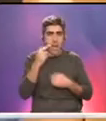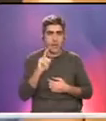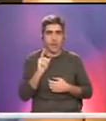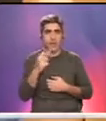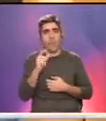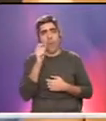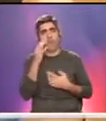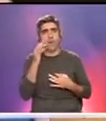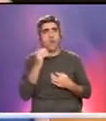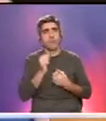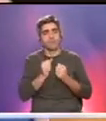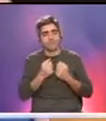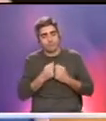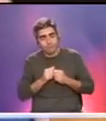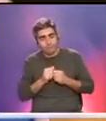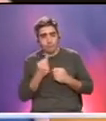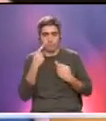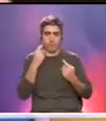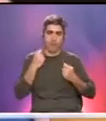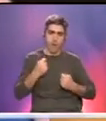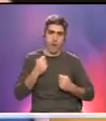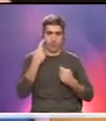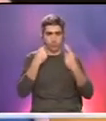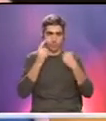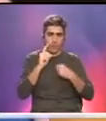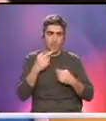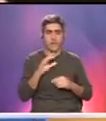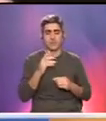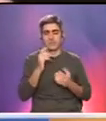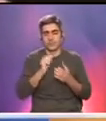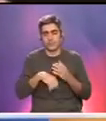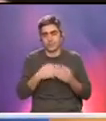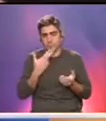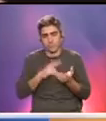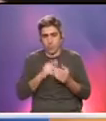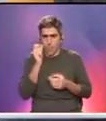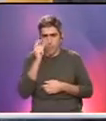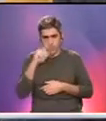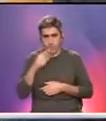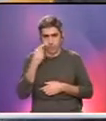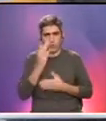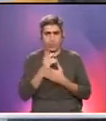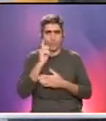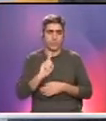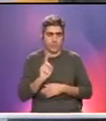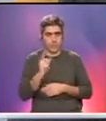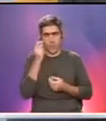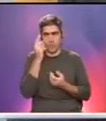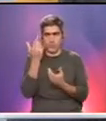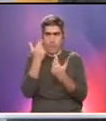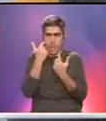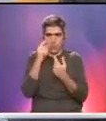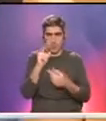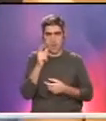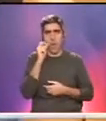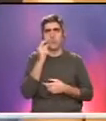contidos, sim, não é? Um homem não chora, é claro, forte, é valente. Nada, é... Sim. O que é uma estupidez. Claro. Os homens choram. Então, viu-se? E não deixa de ser homem por